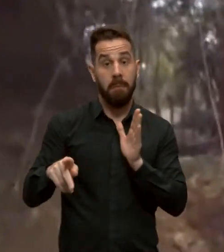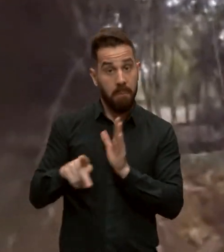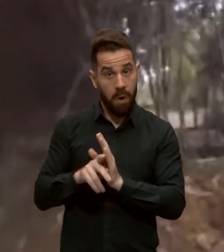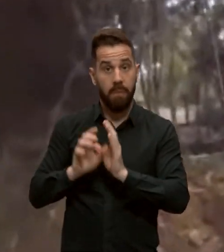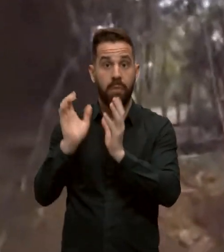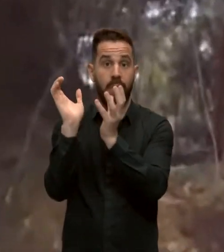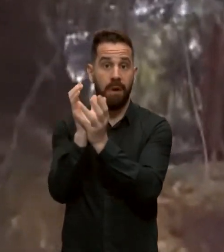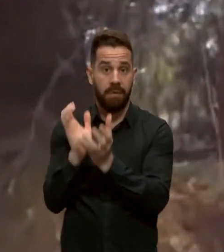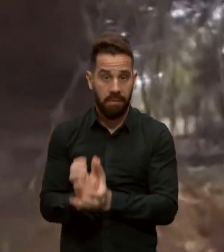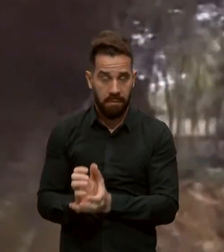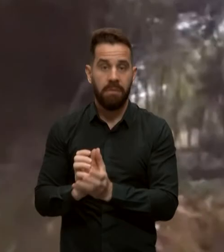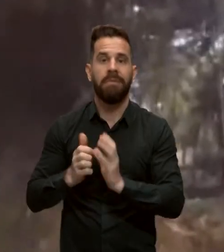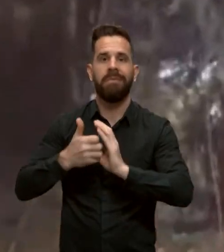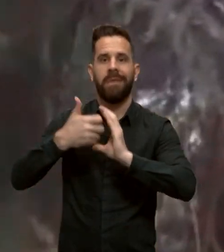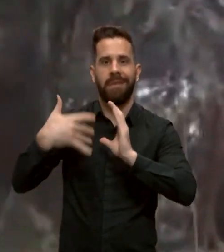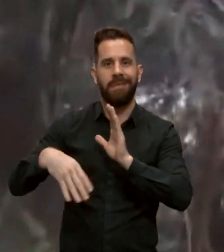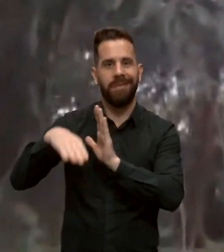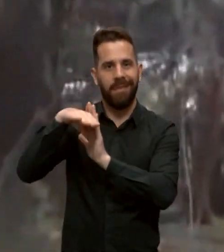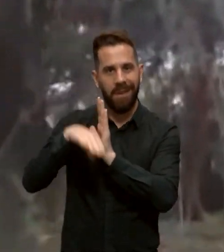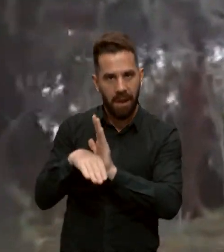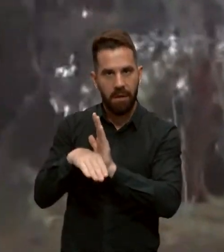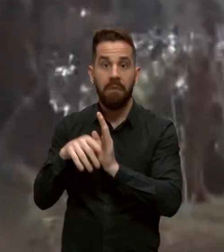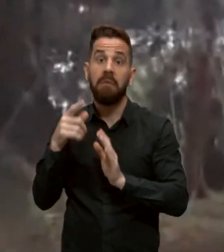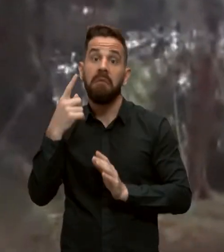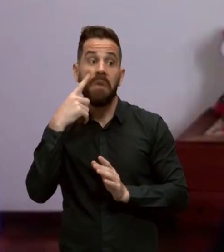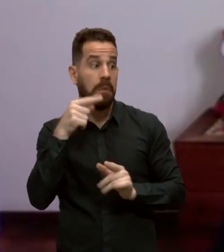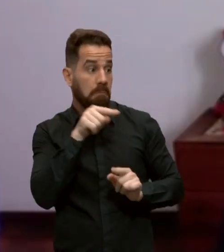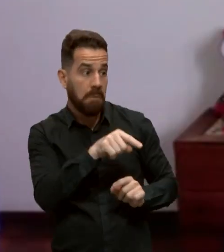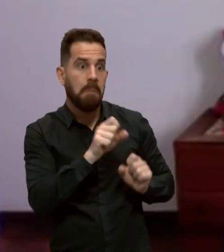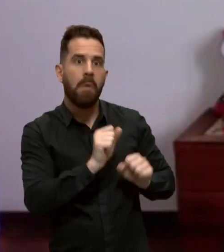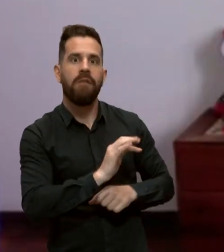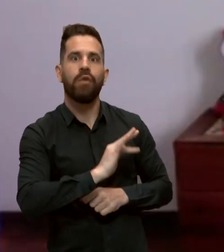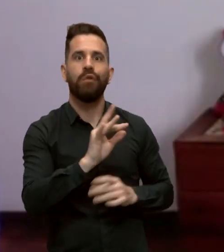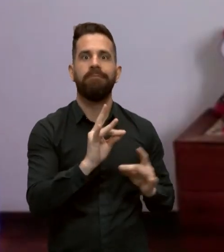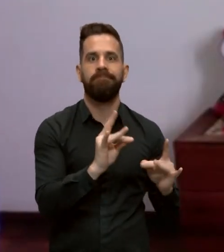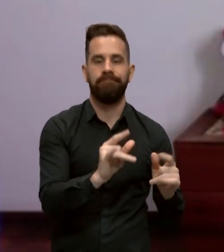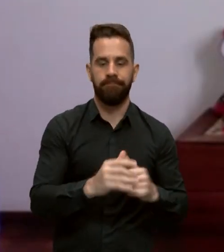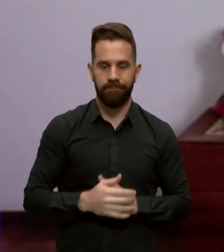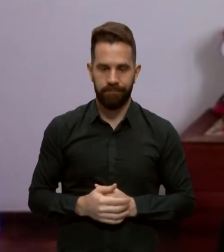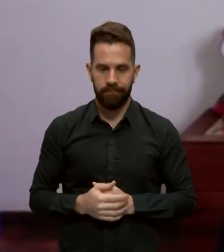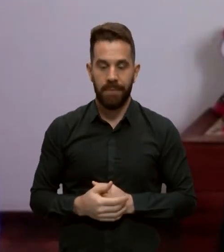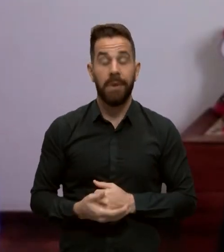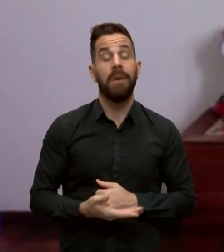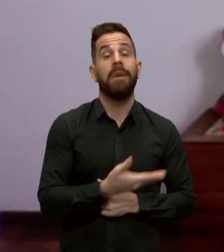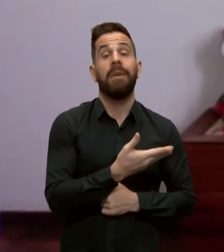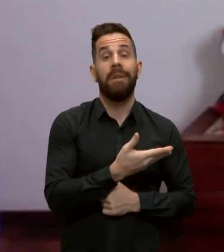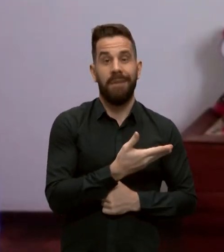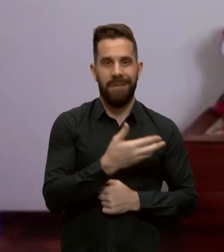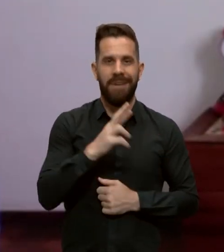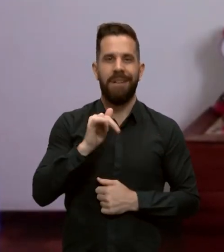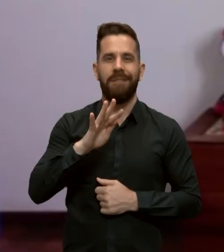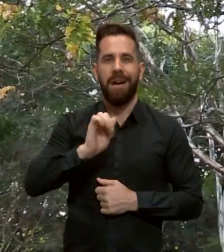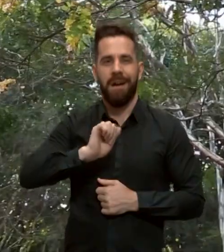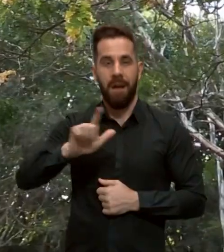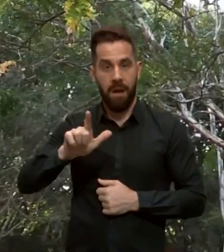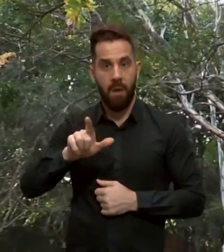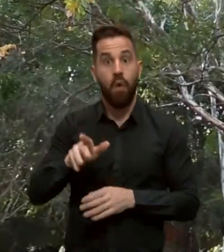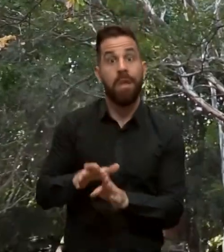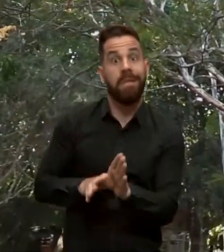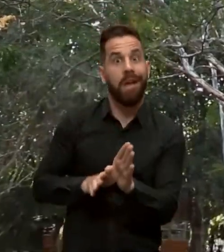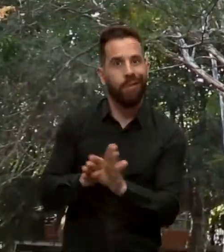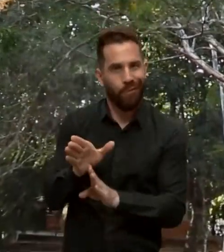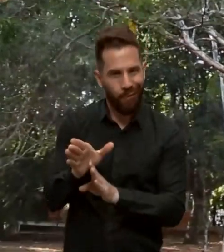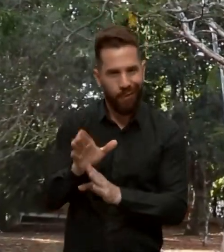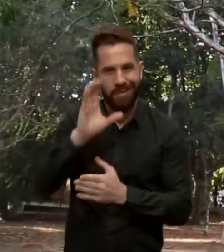que a gente utiliza para poder designar uma espécie como ameaçada. Rafael Loyola, orientador da tese de Bruno, destaca que um